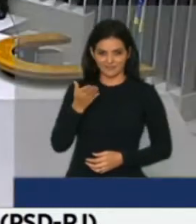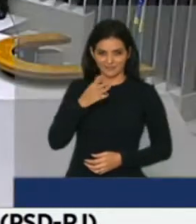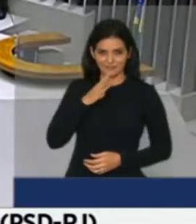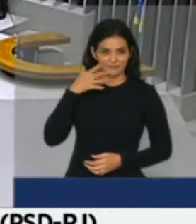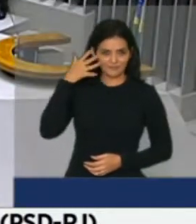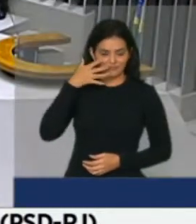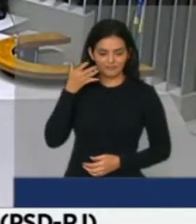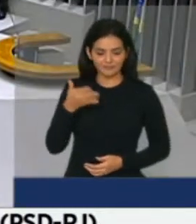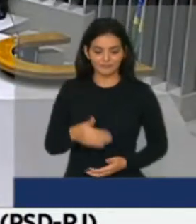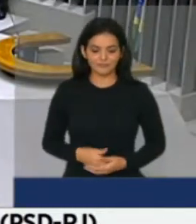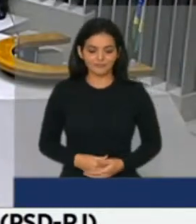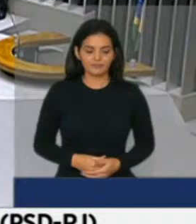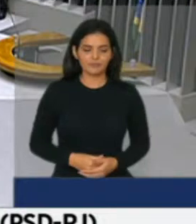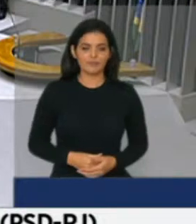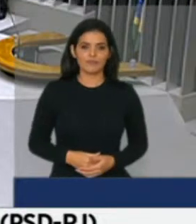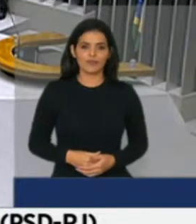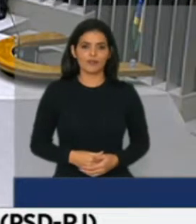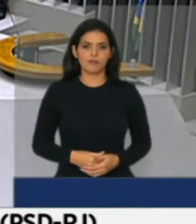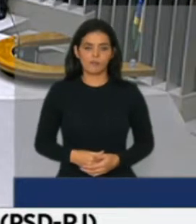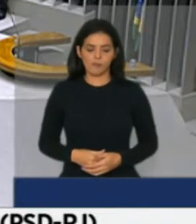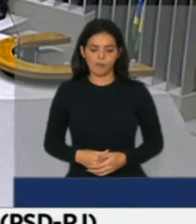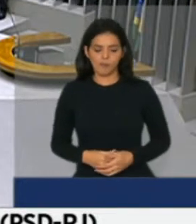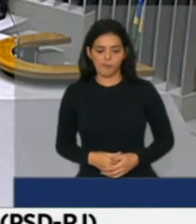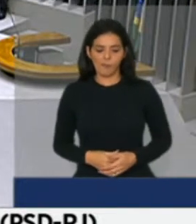Deputado Antônio.